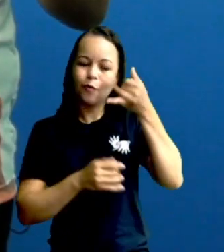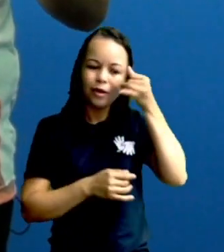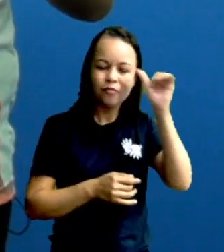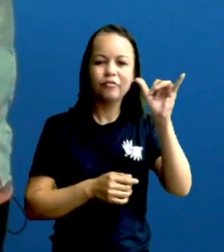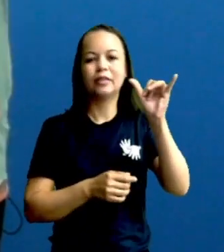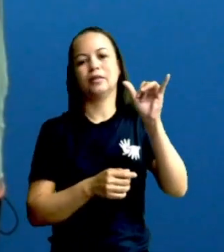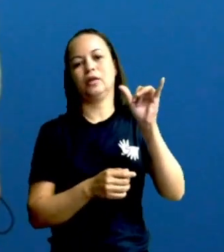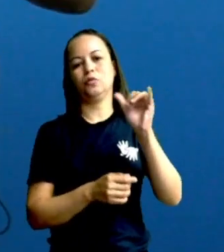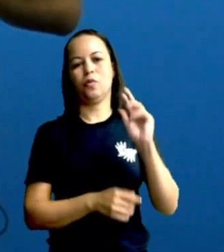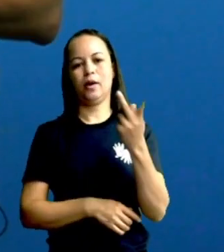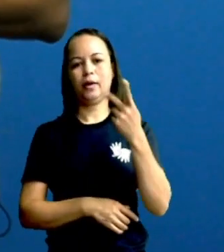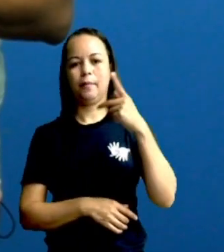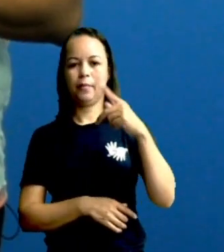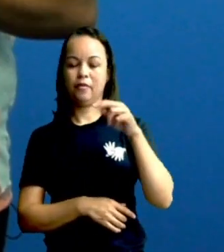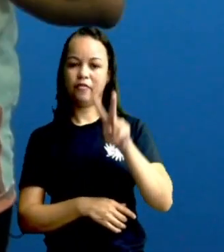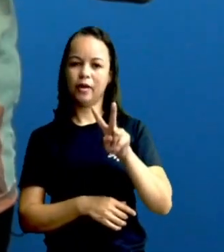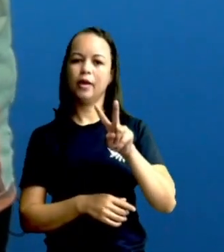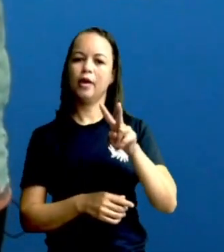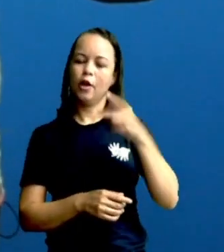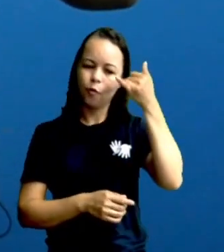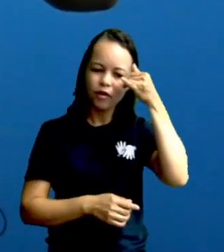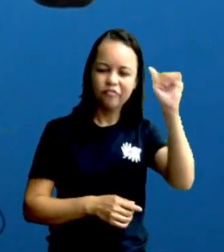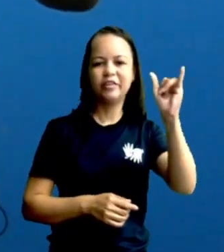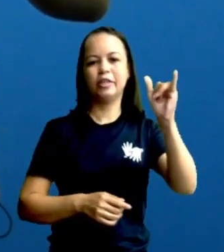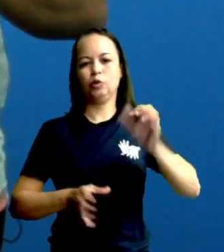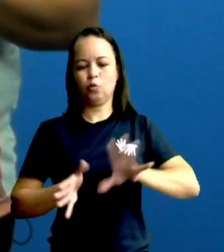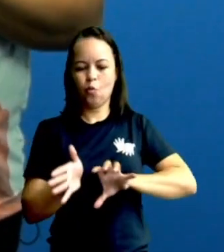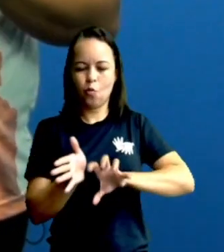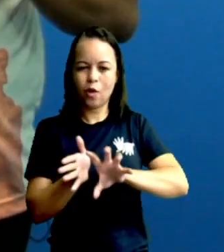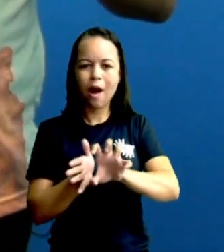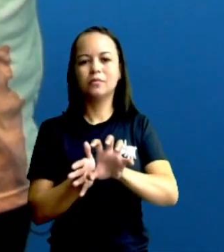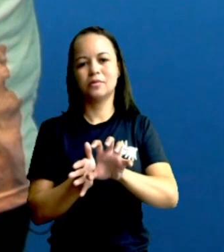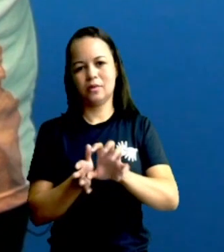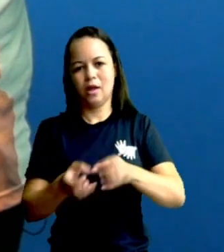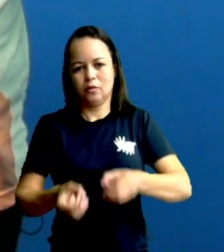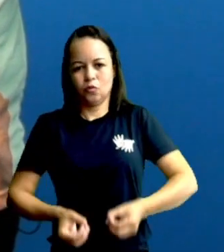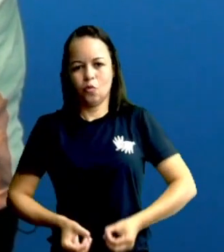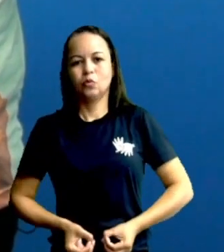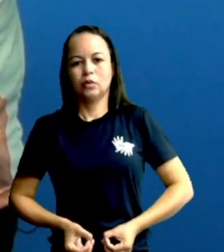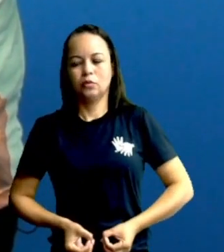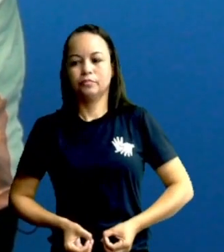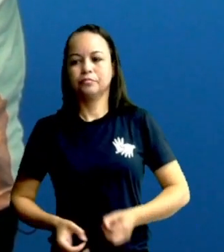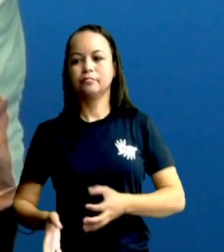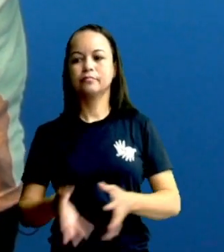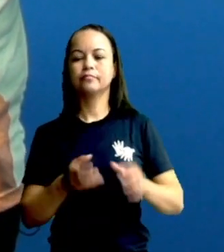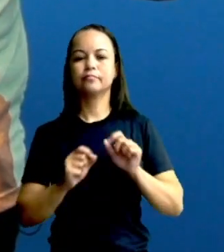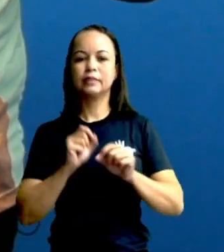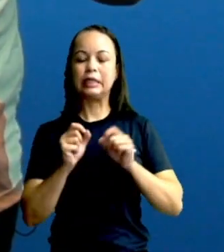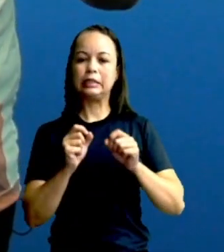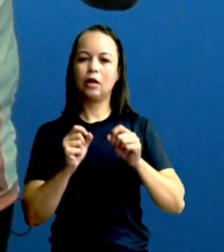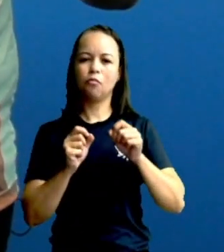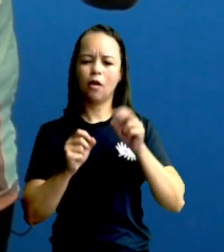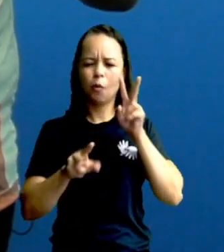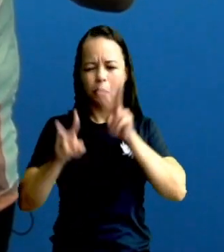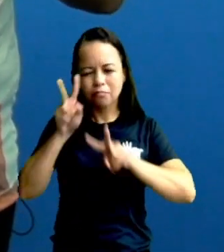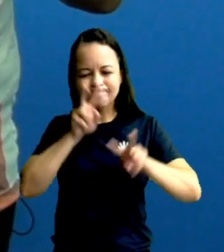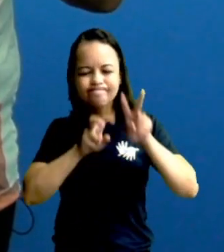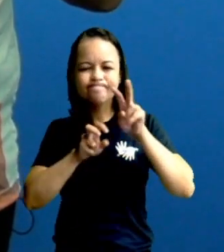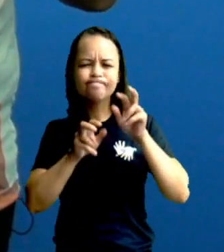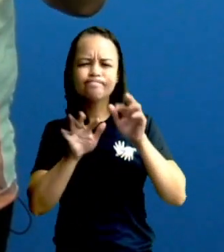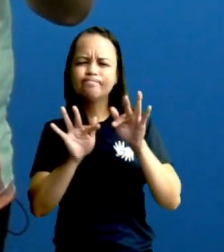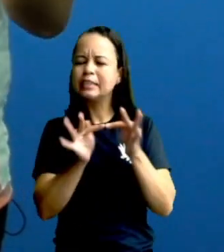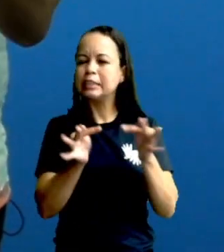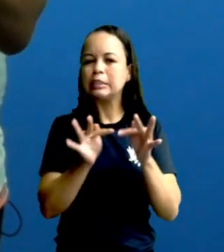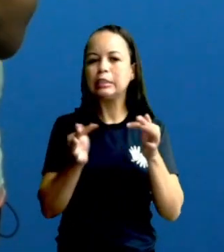evitar esse tipo de câncer. É uma matemática simples, gente. É um olhar simples